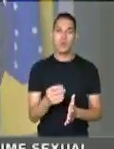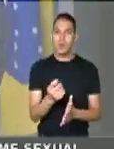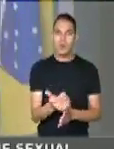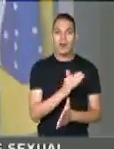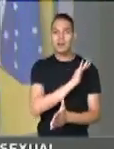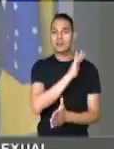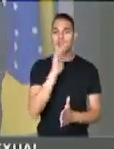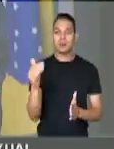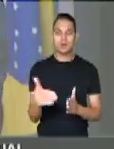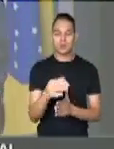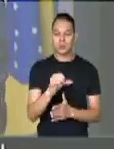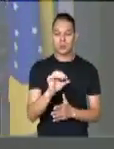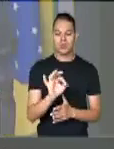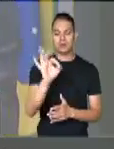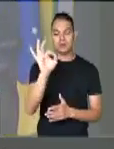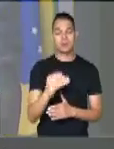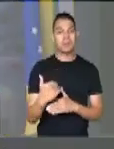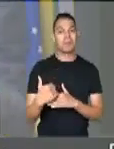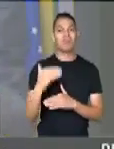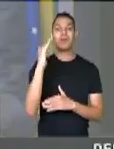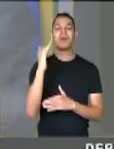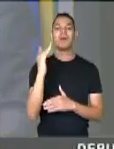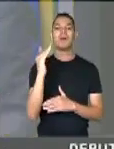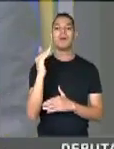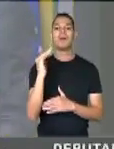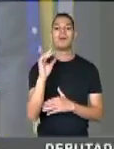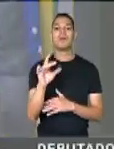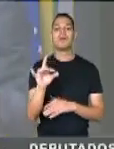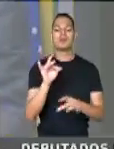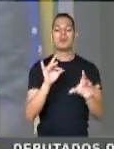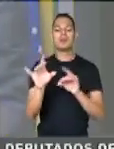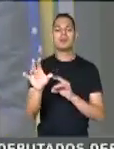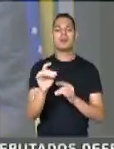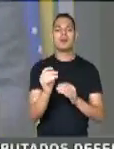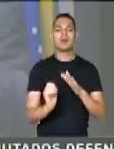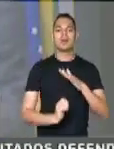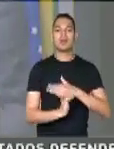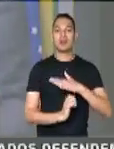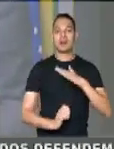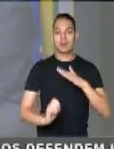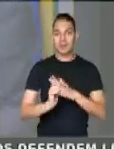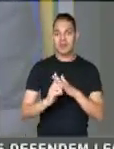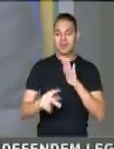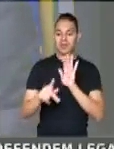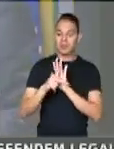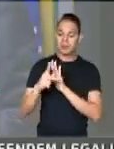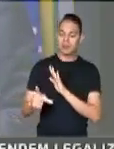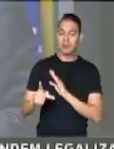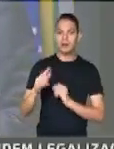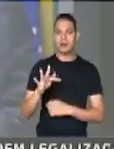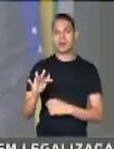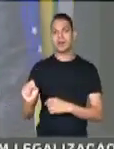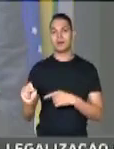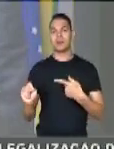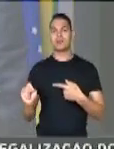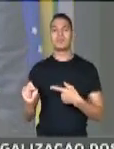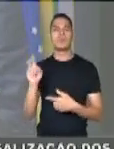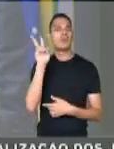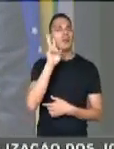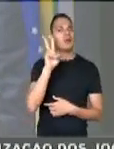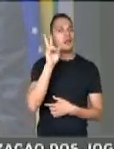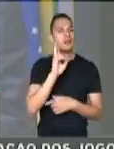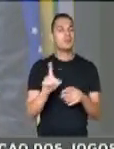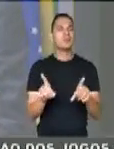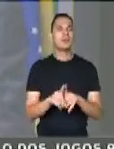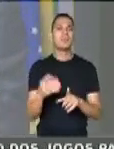praticamente, mais de 90%, foram designados a empresas de Feira de Santana. Me lembro,